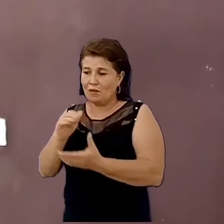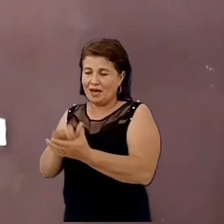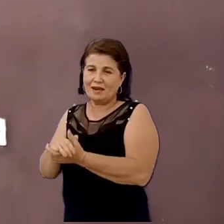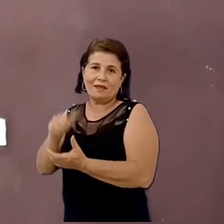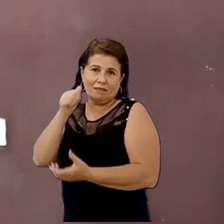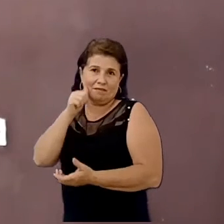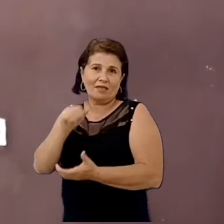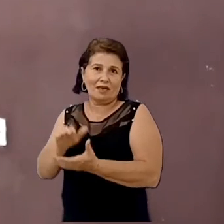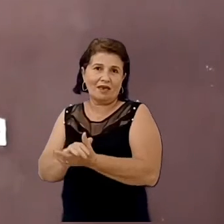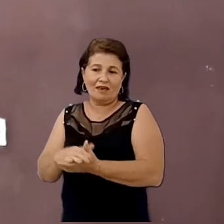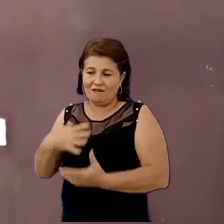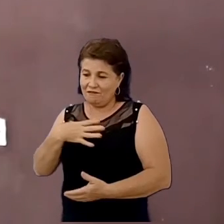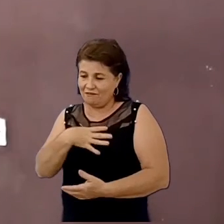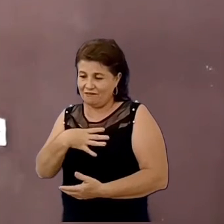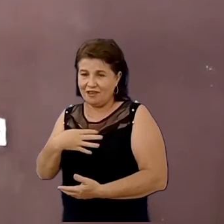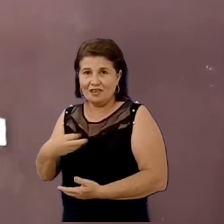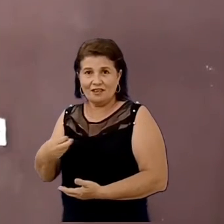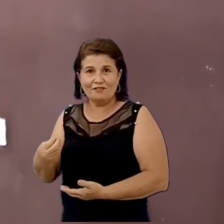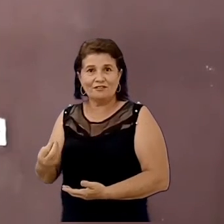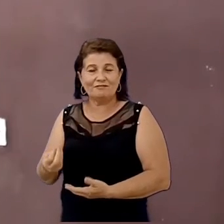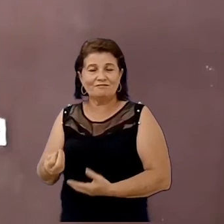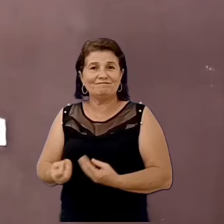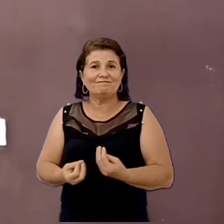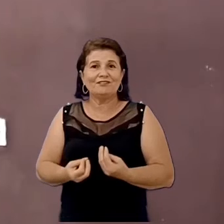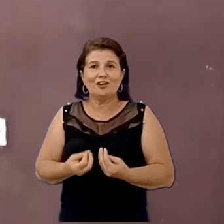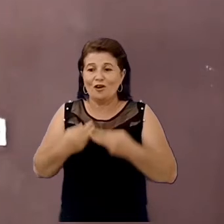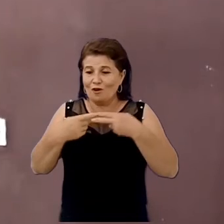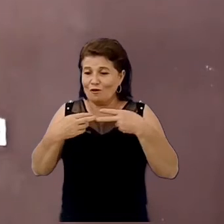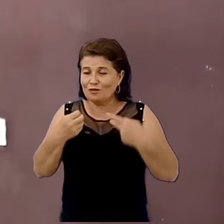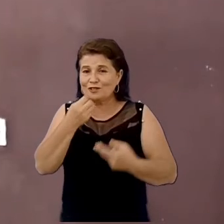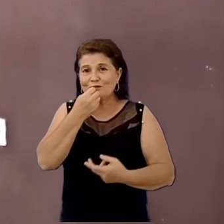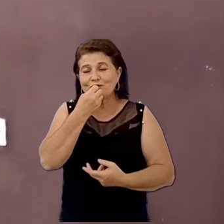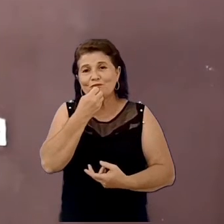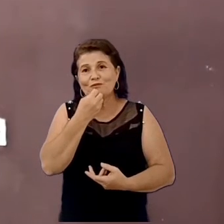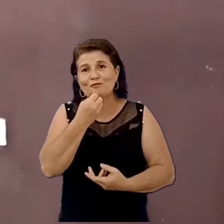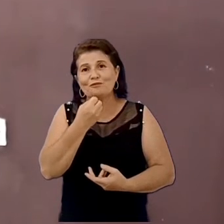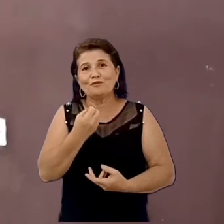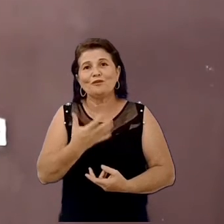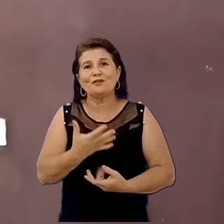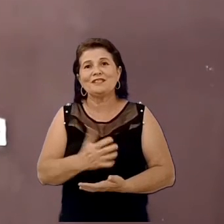esposas, filhos, coisas boas,